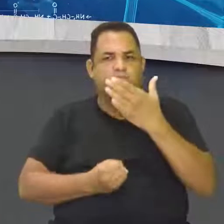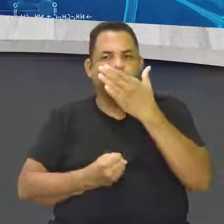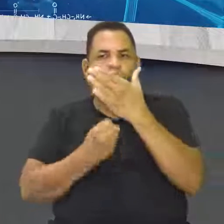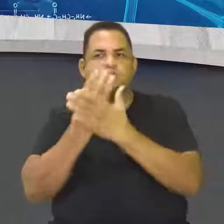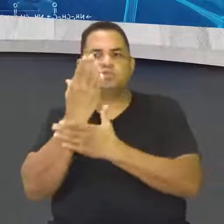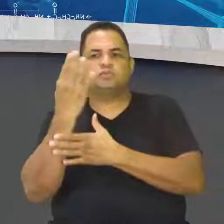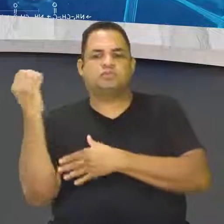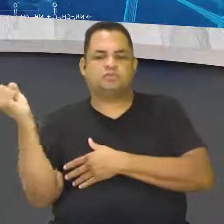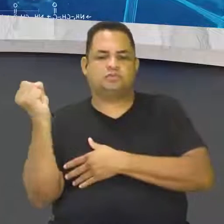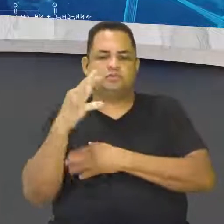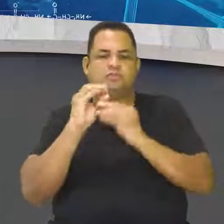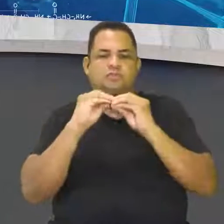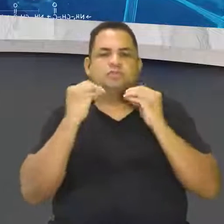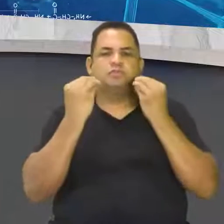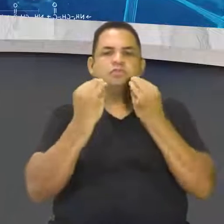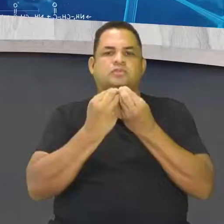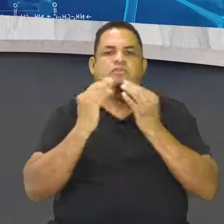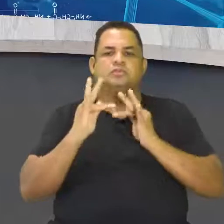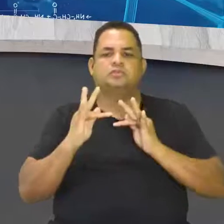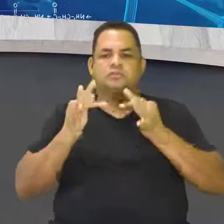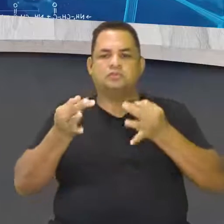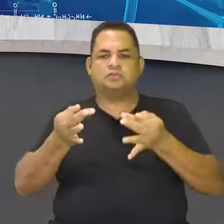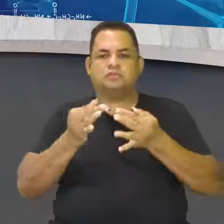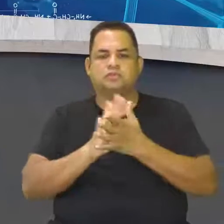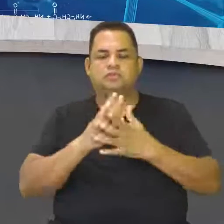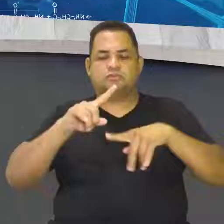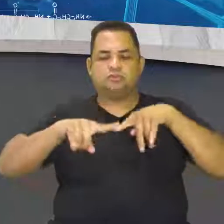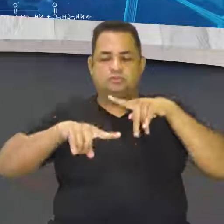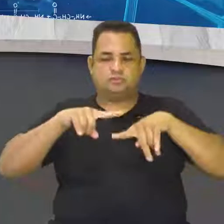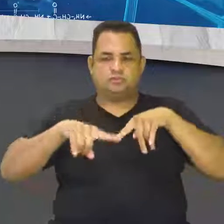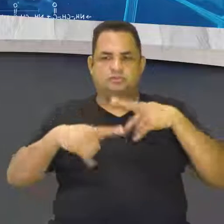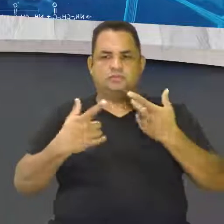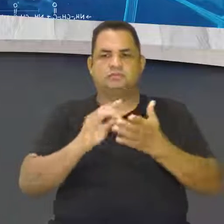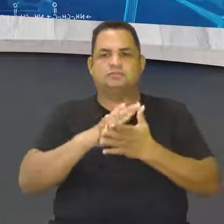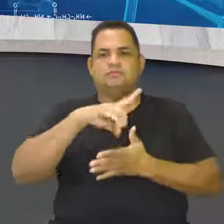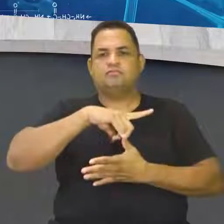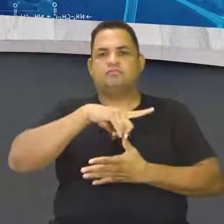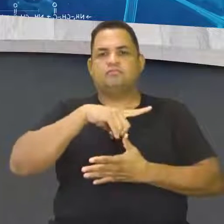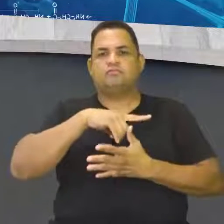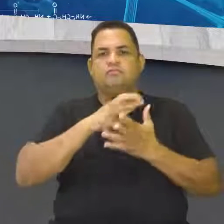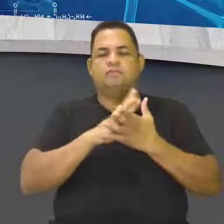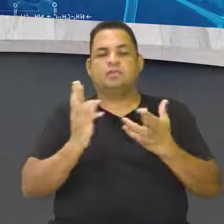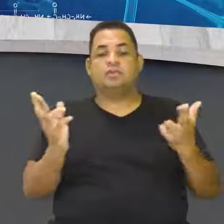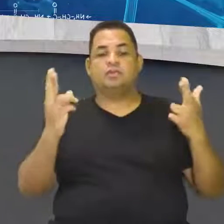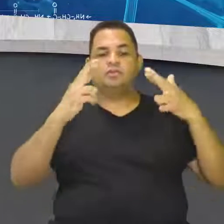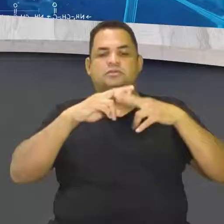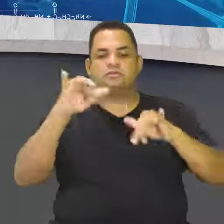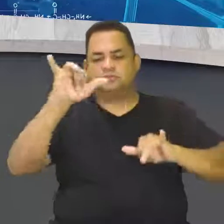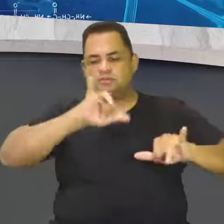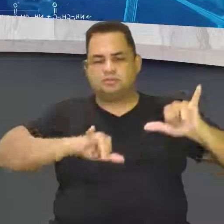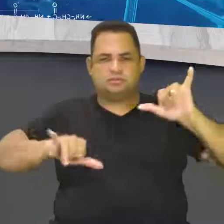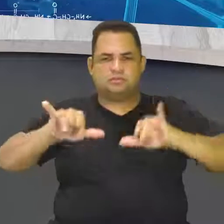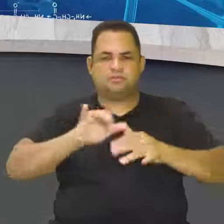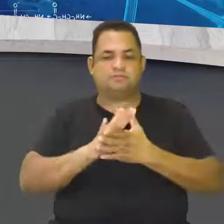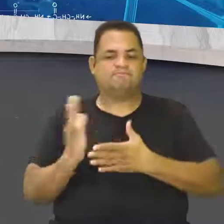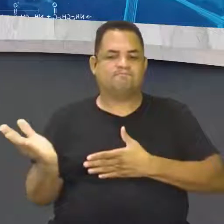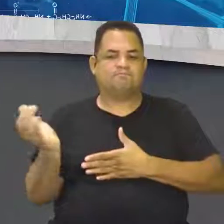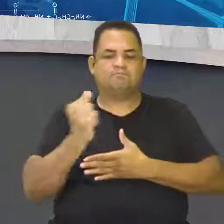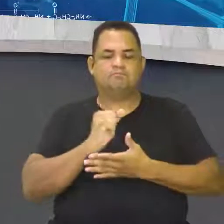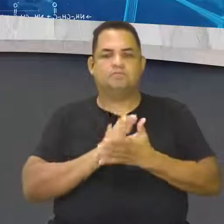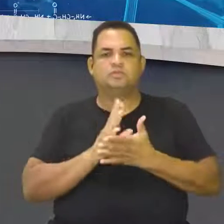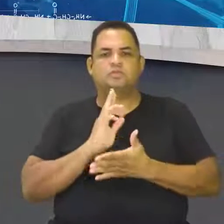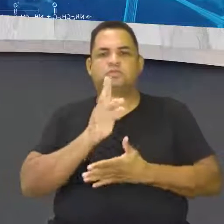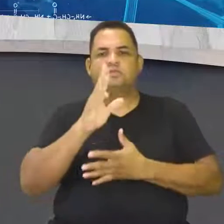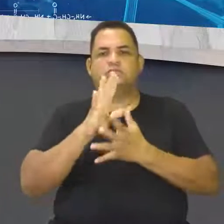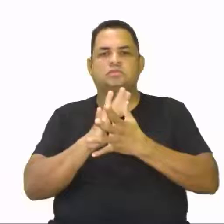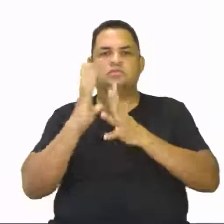origem a novas substâncias no final, que são os nossos produtos, aí nós temos reações químicas. Vamos lá para a gente continuar na